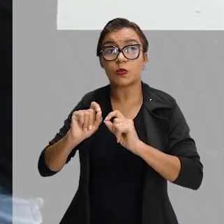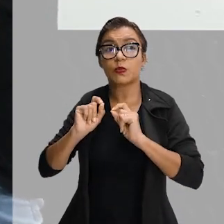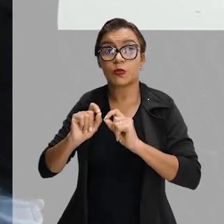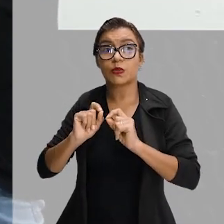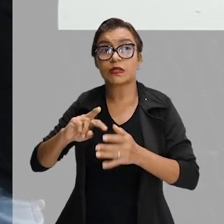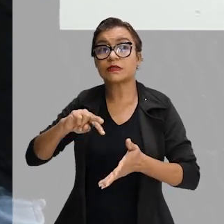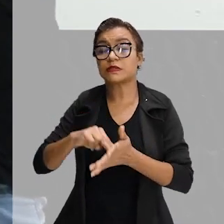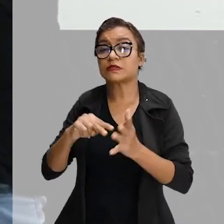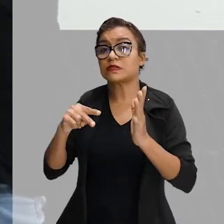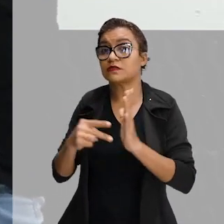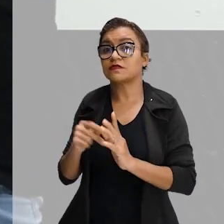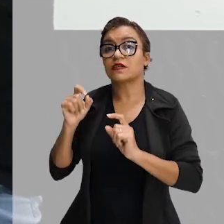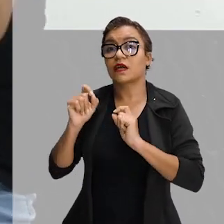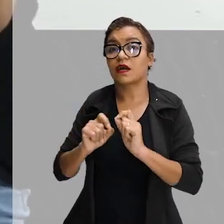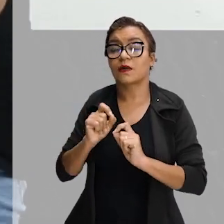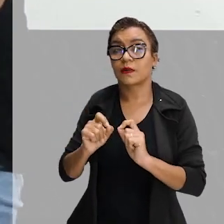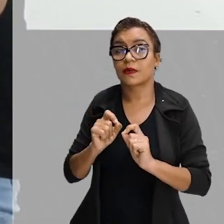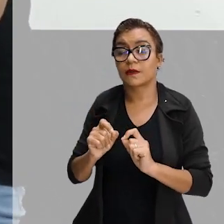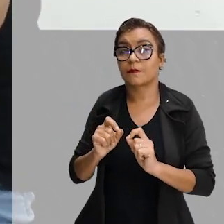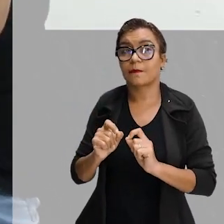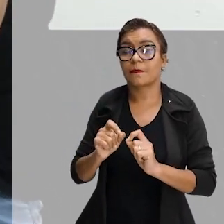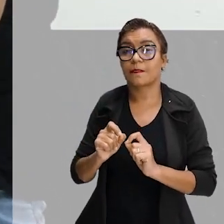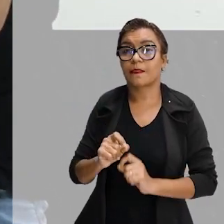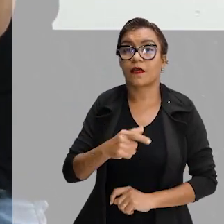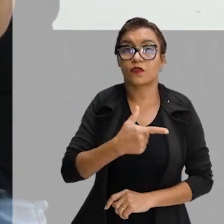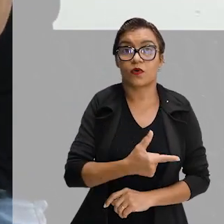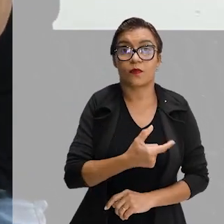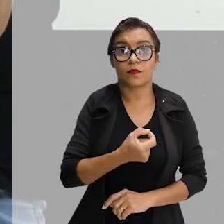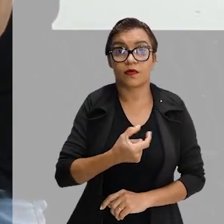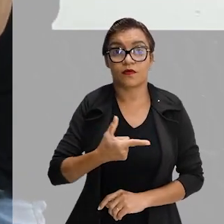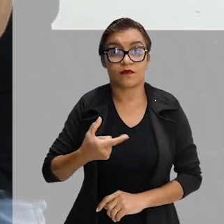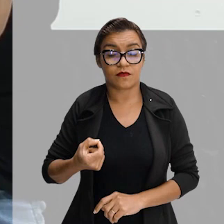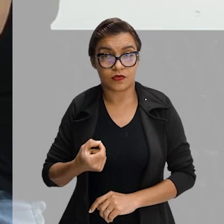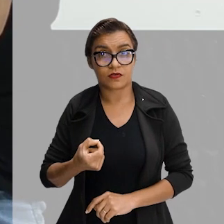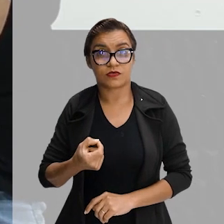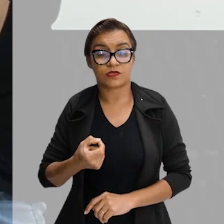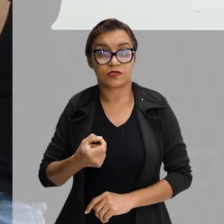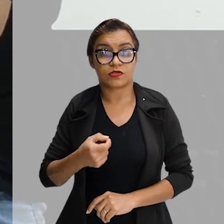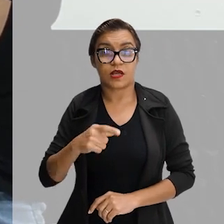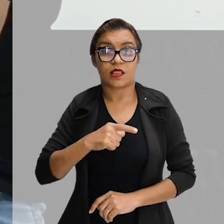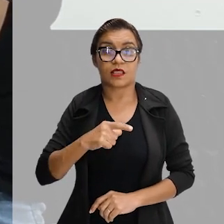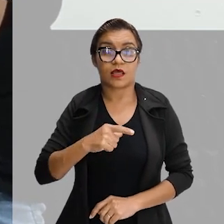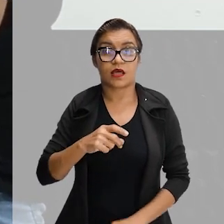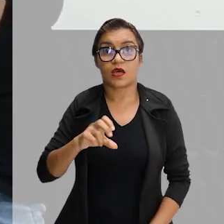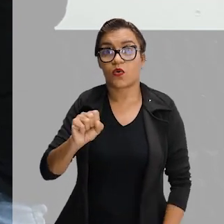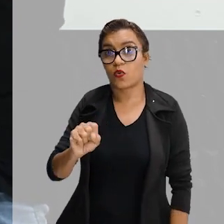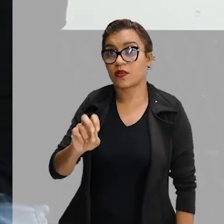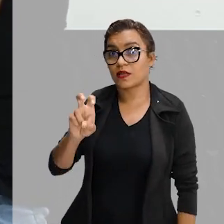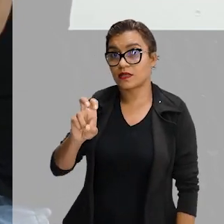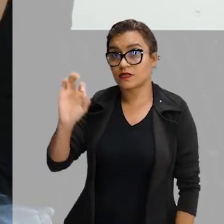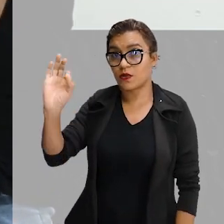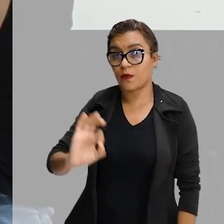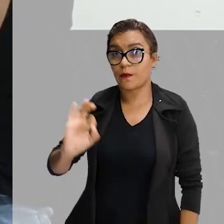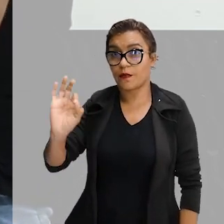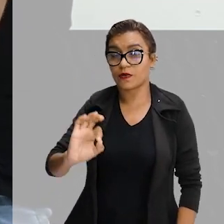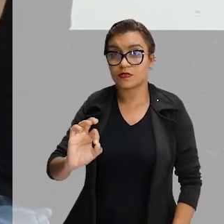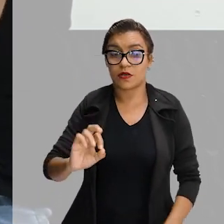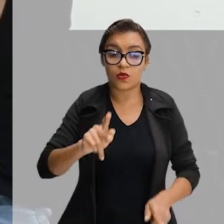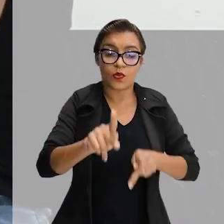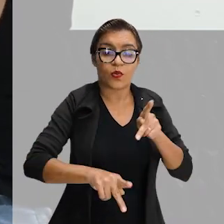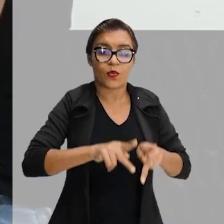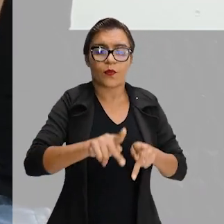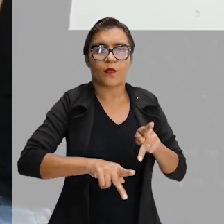Significa o quê? Significa que em 2020, 85% da sua população vive